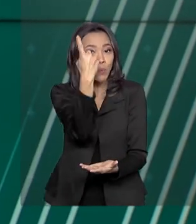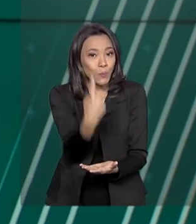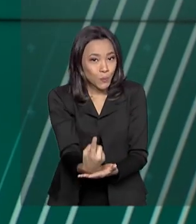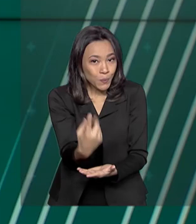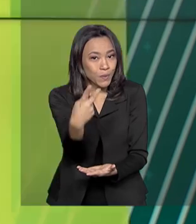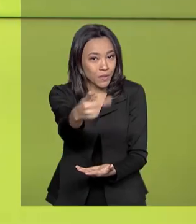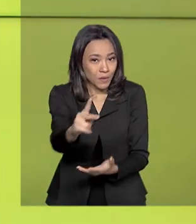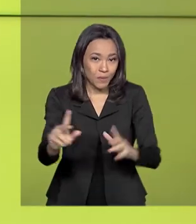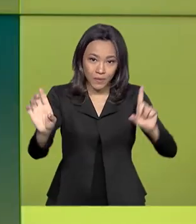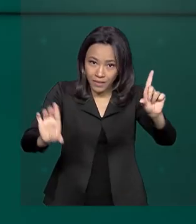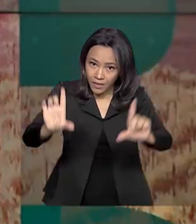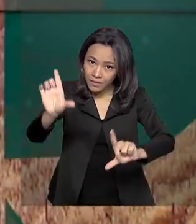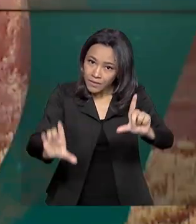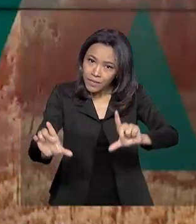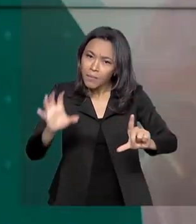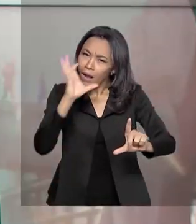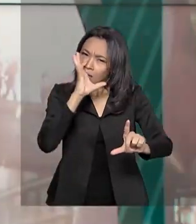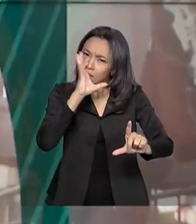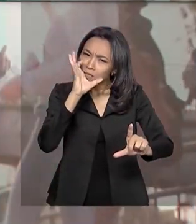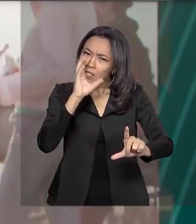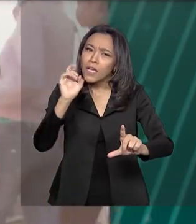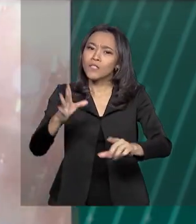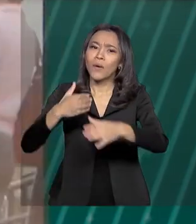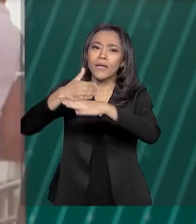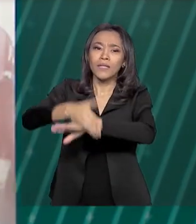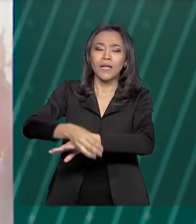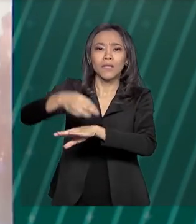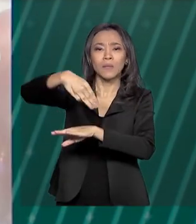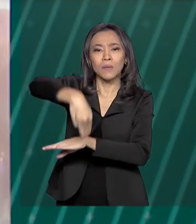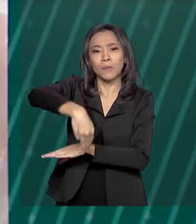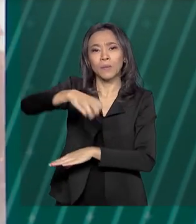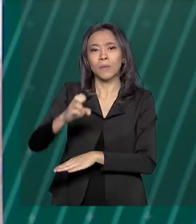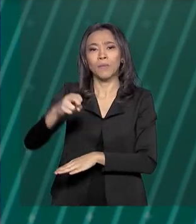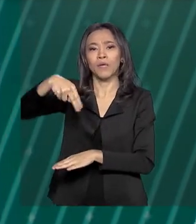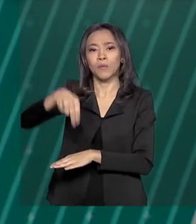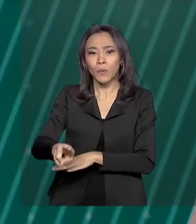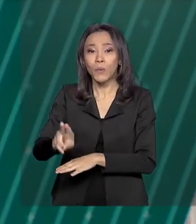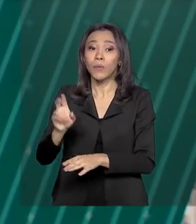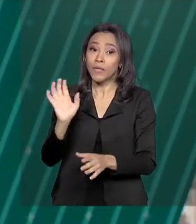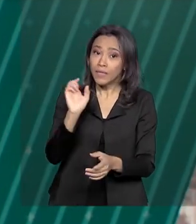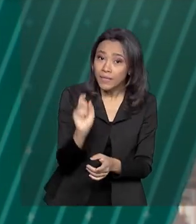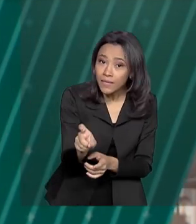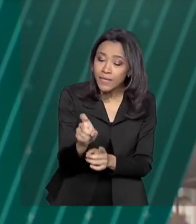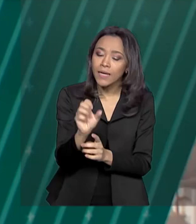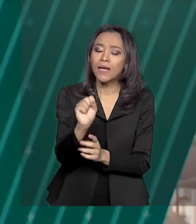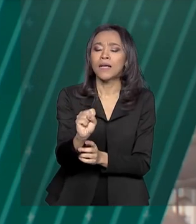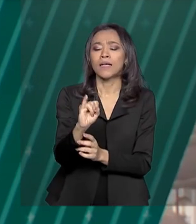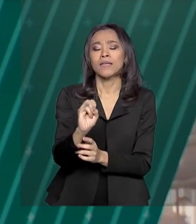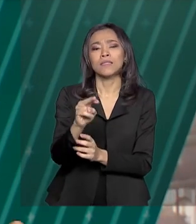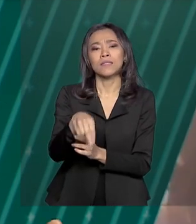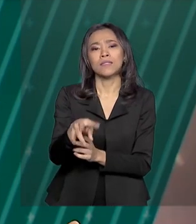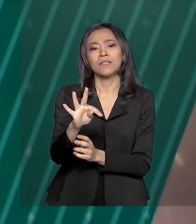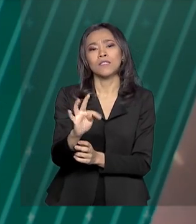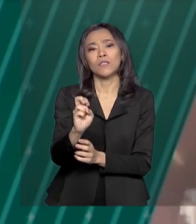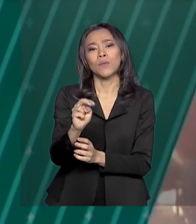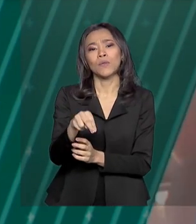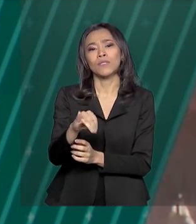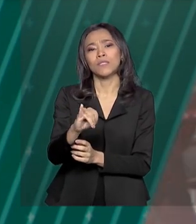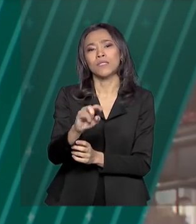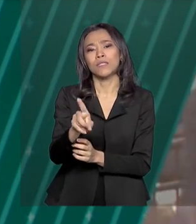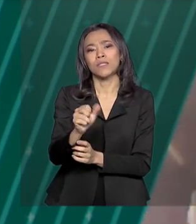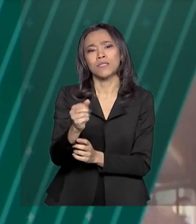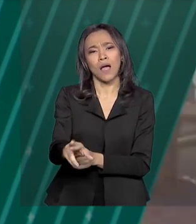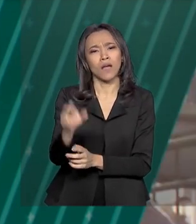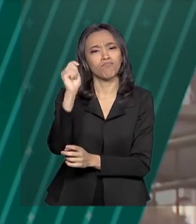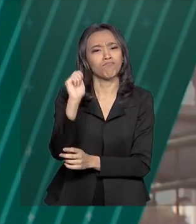televisão aberta. Para assistir, basta entrar no menu da sua TV, clicar em sintonizar para o aparelho mapear automaticamente